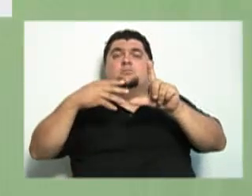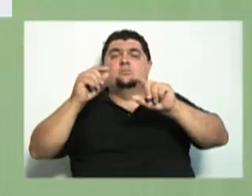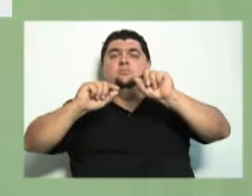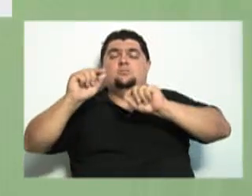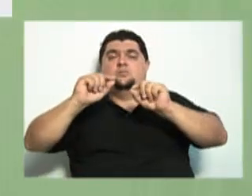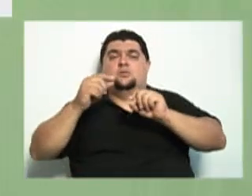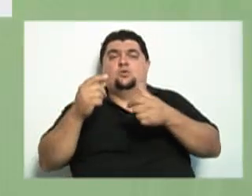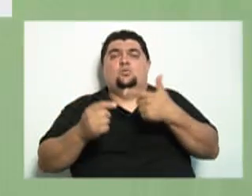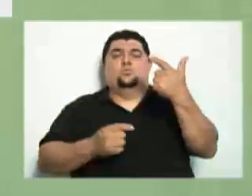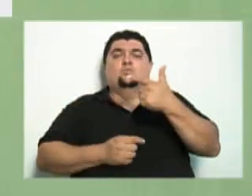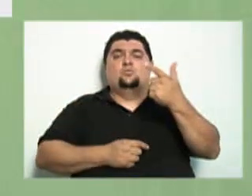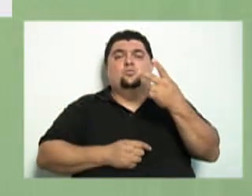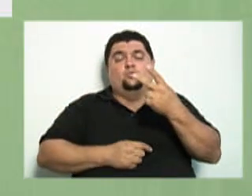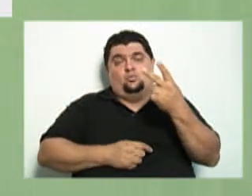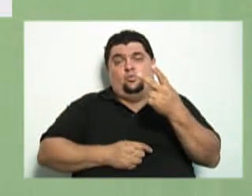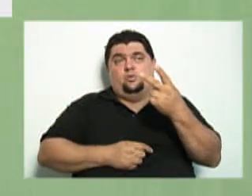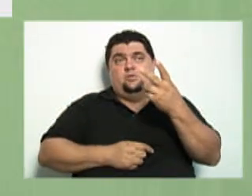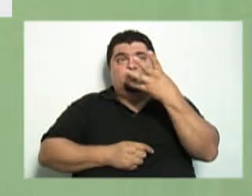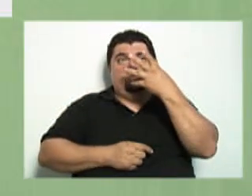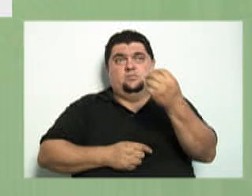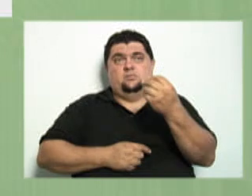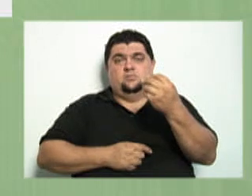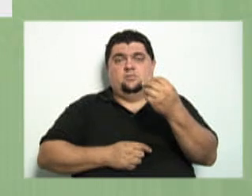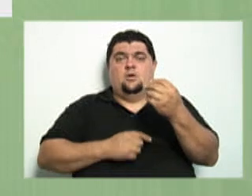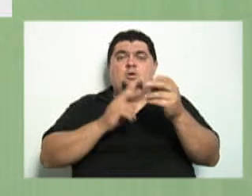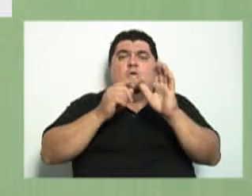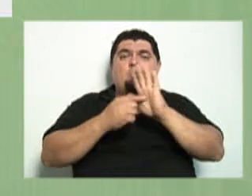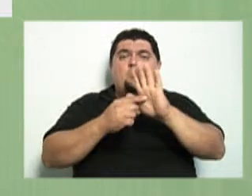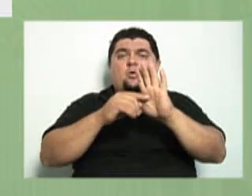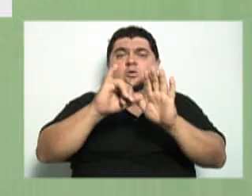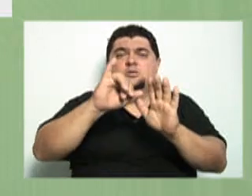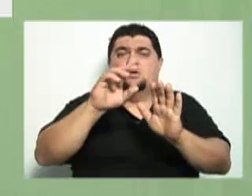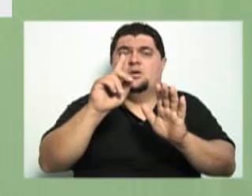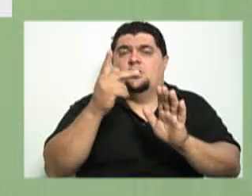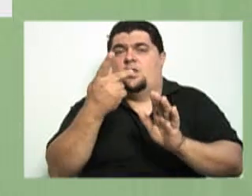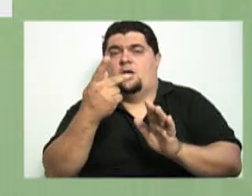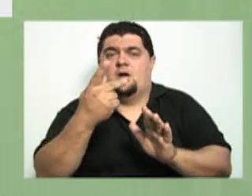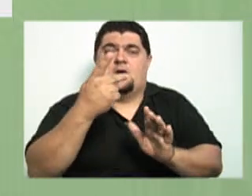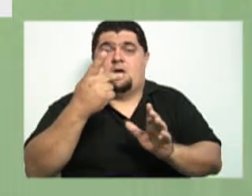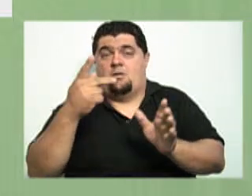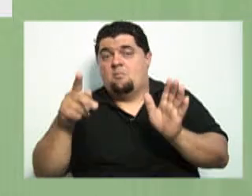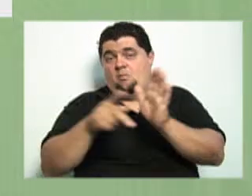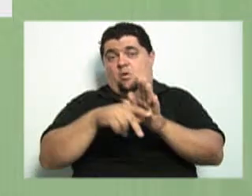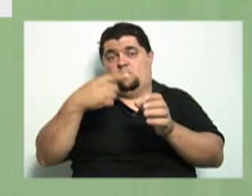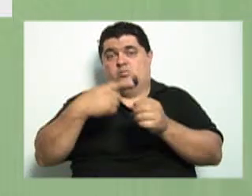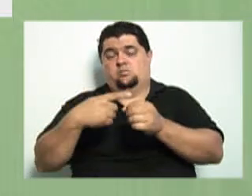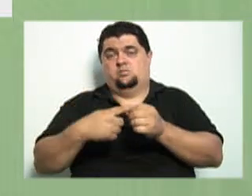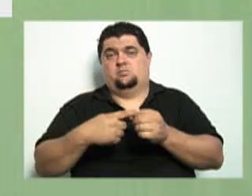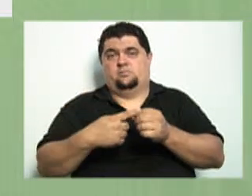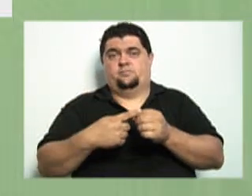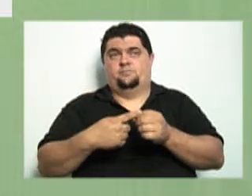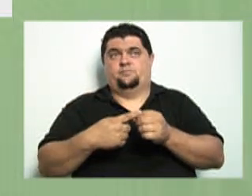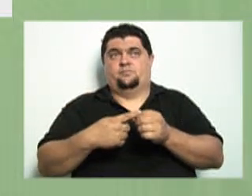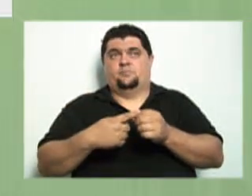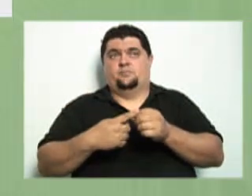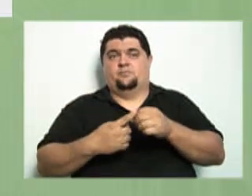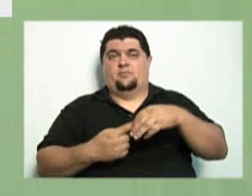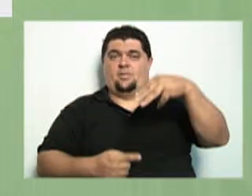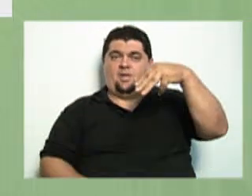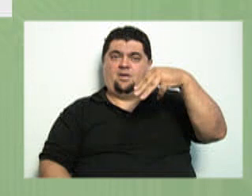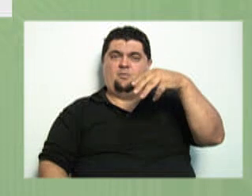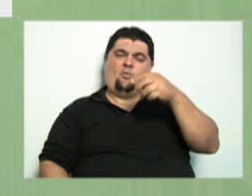essas duas imagens que vão trazer o IDH na versão municipal, né? Eu quis desenhar um M aqui, meu M